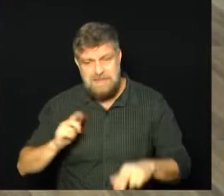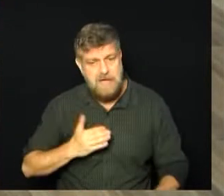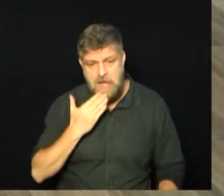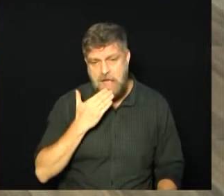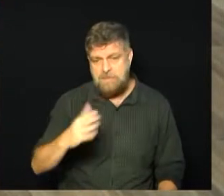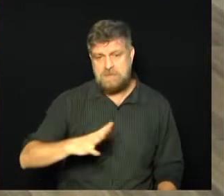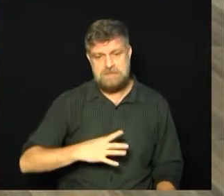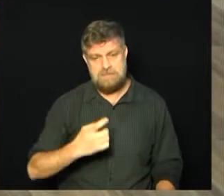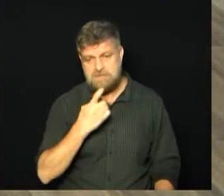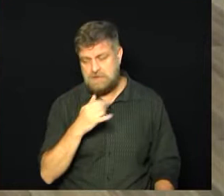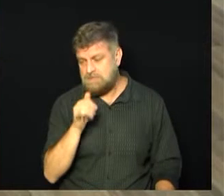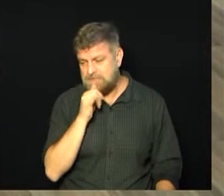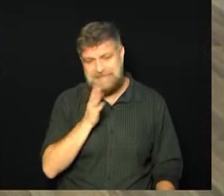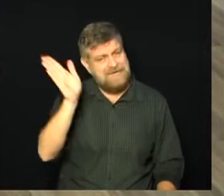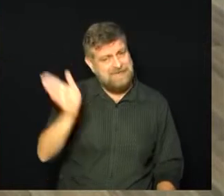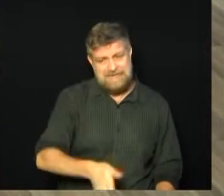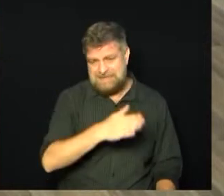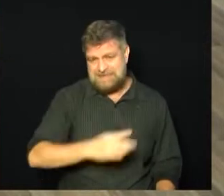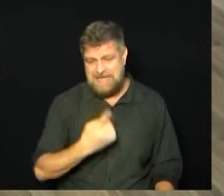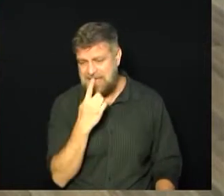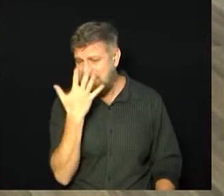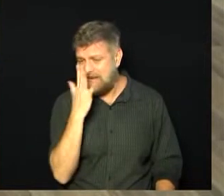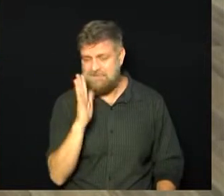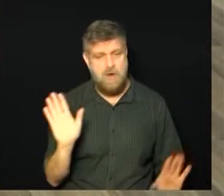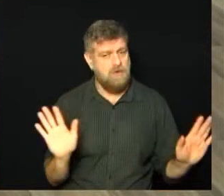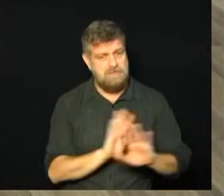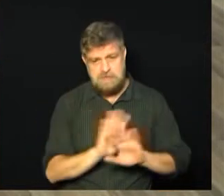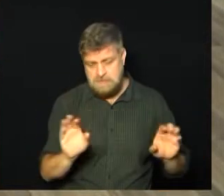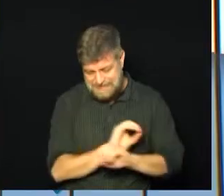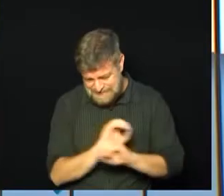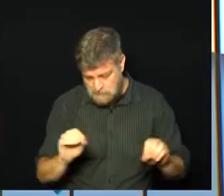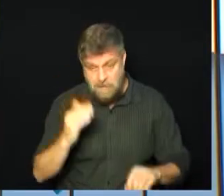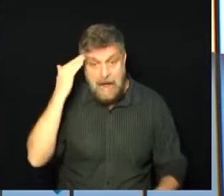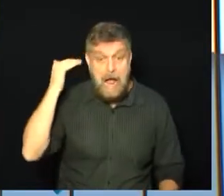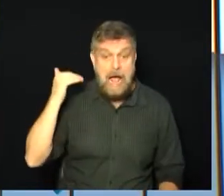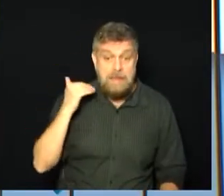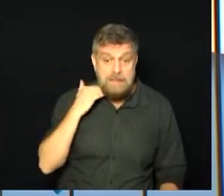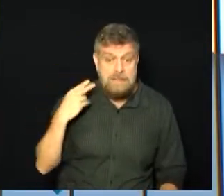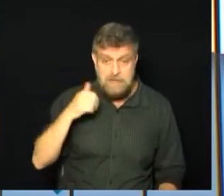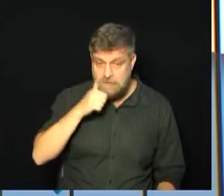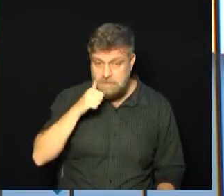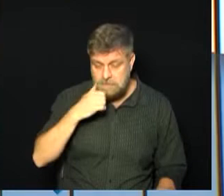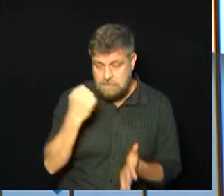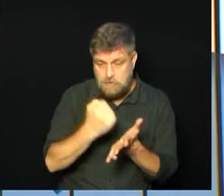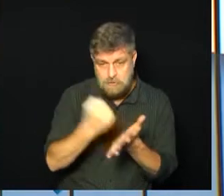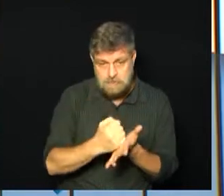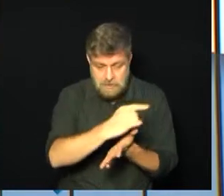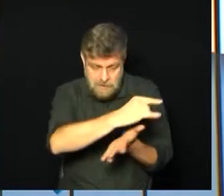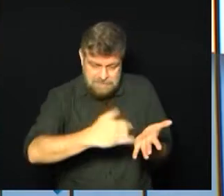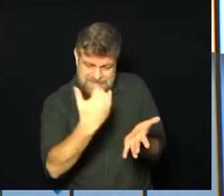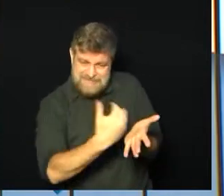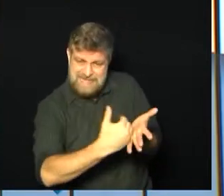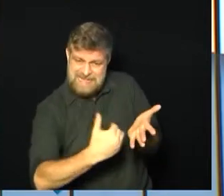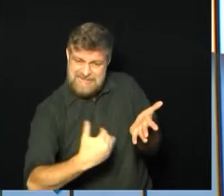que Campinas, por exemplo, não tenha carnaval. E dessa vez, a vereadora Débora Palermo, ela protocolou uma